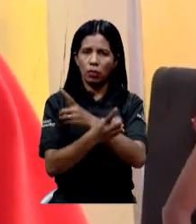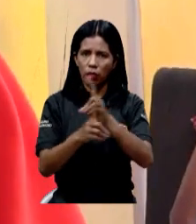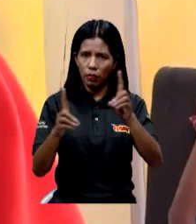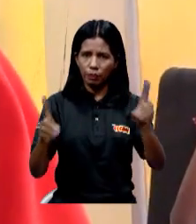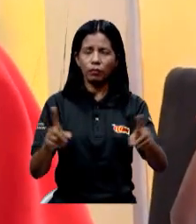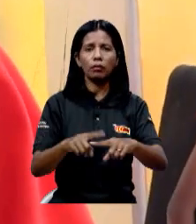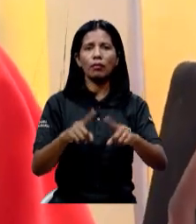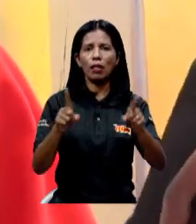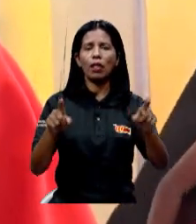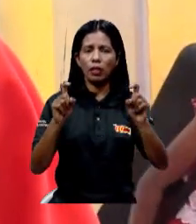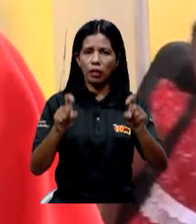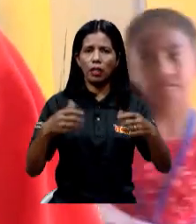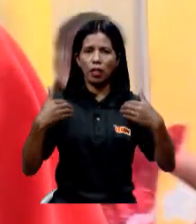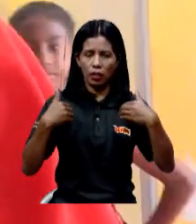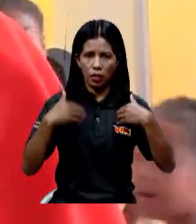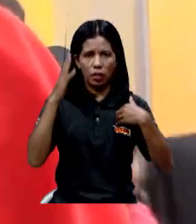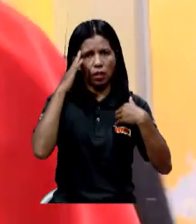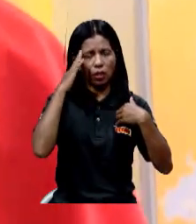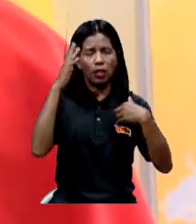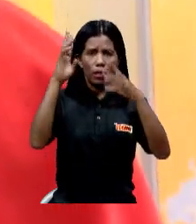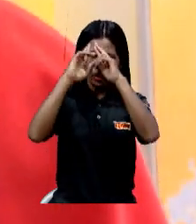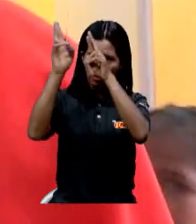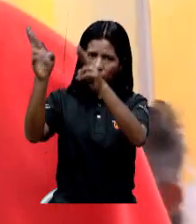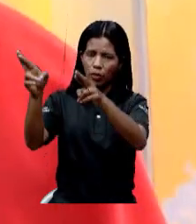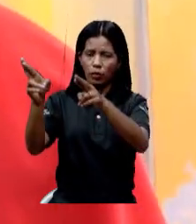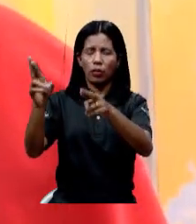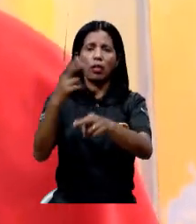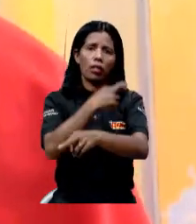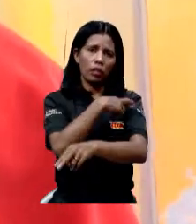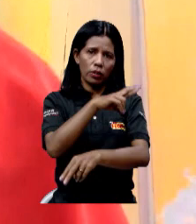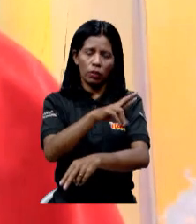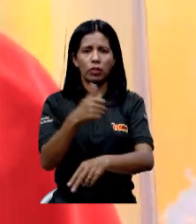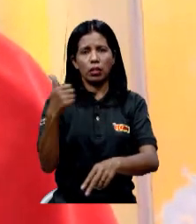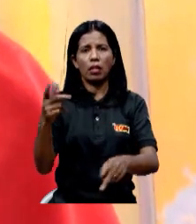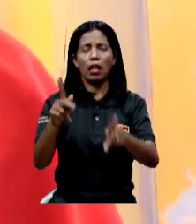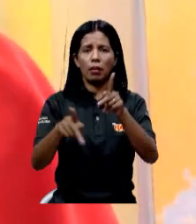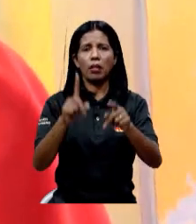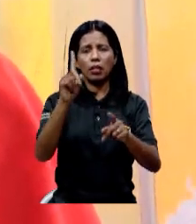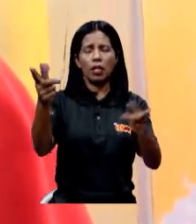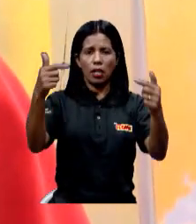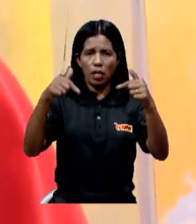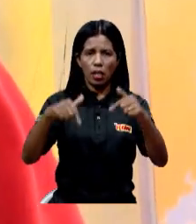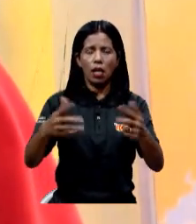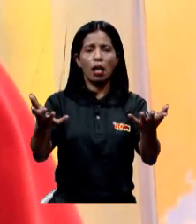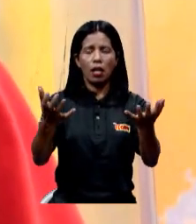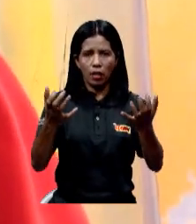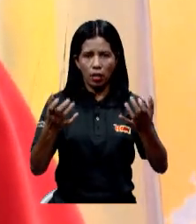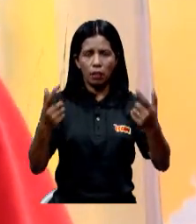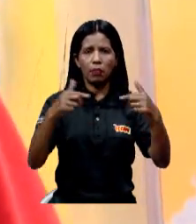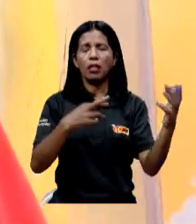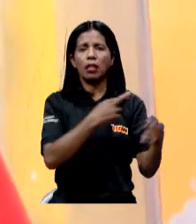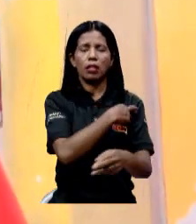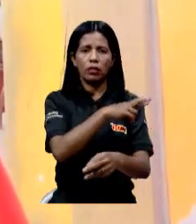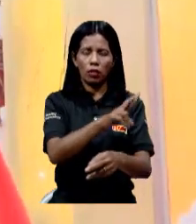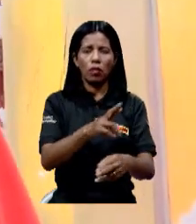mas vemos tem que ter respeito malu se é mais de hakarak mais haklaken mais atulo religião fo ita